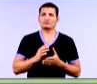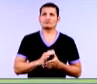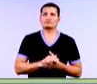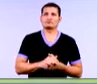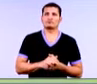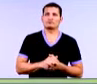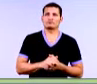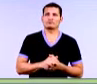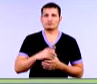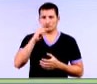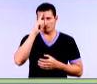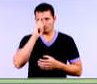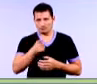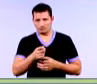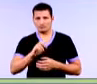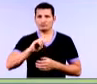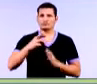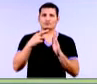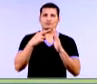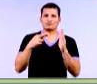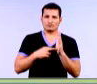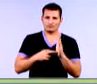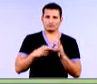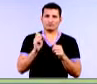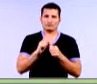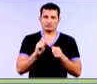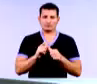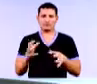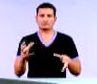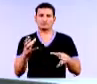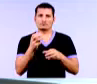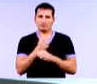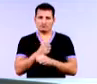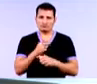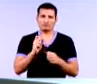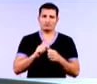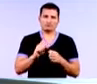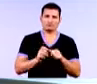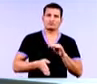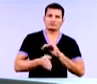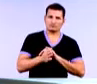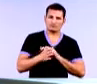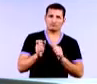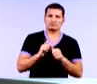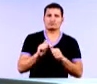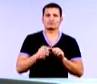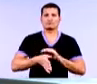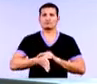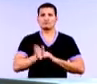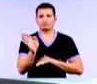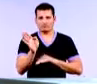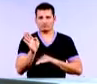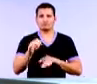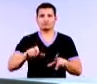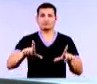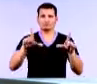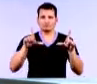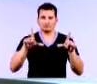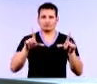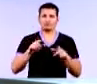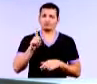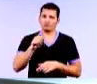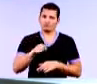chamados comandos ou instruções para fazer o meu processamento, fazer a minha entrada e fazer a minha saída. Essa é